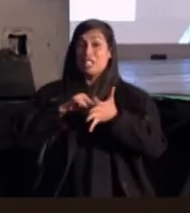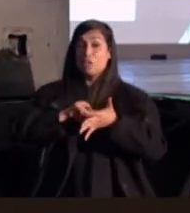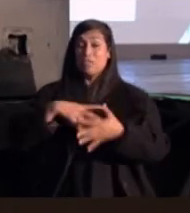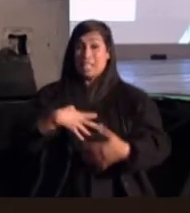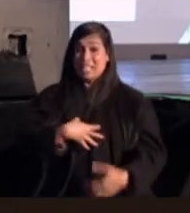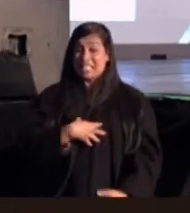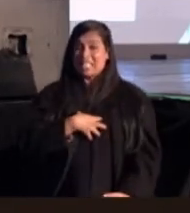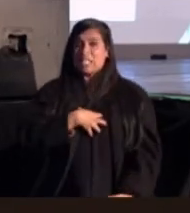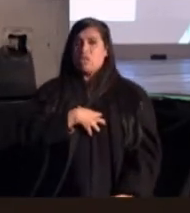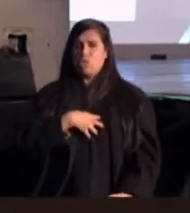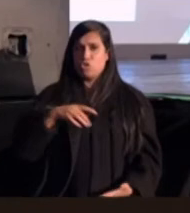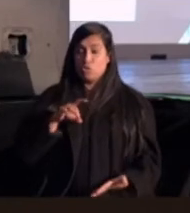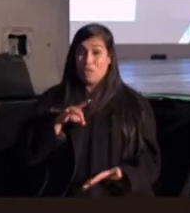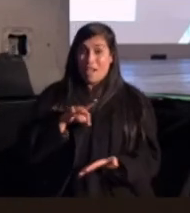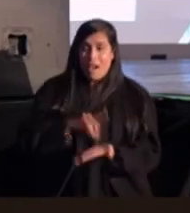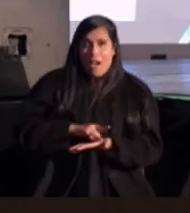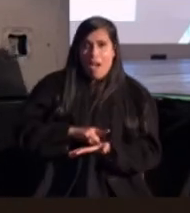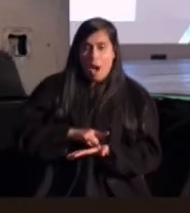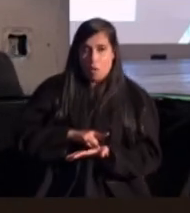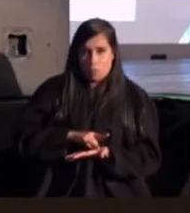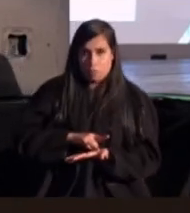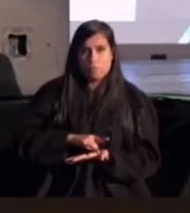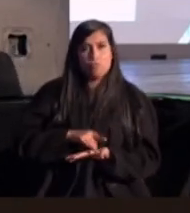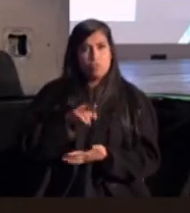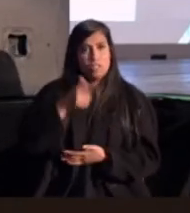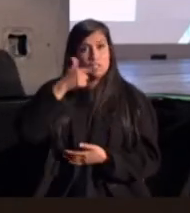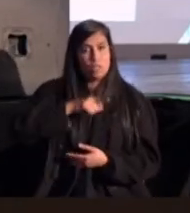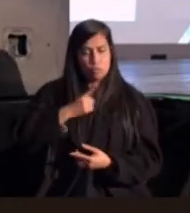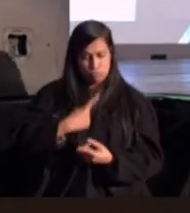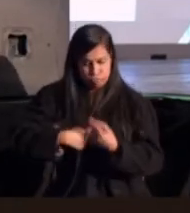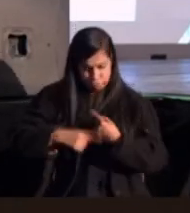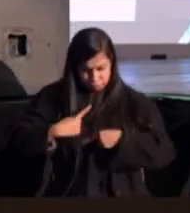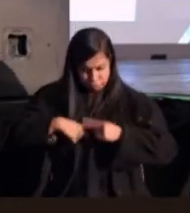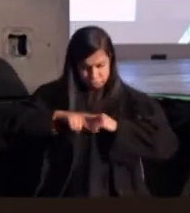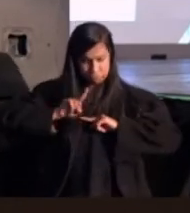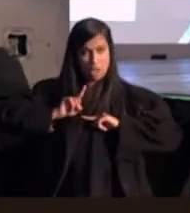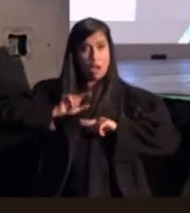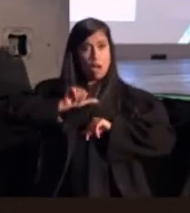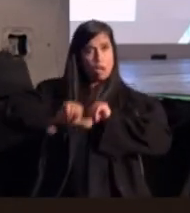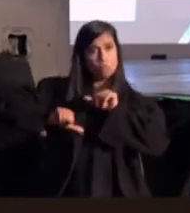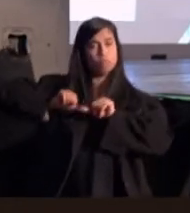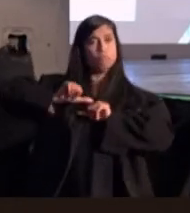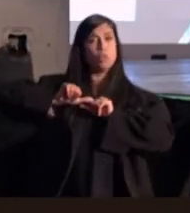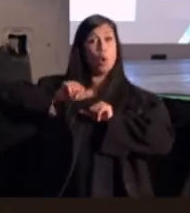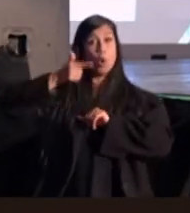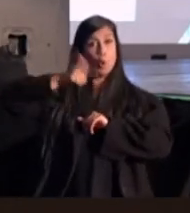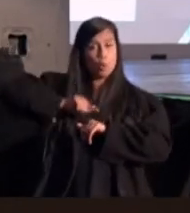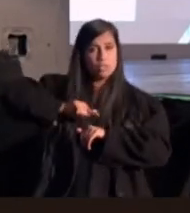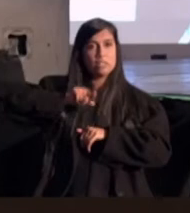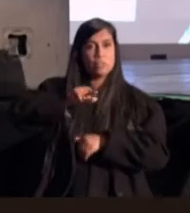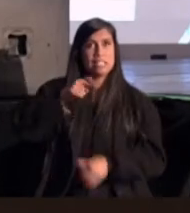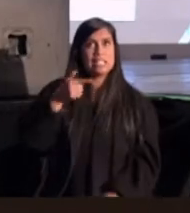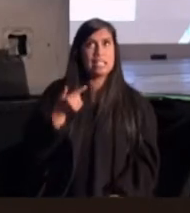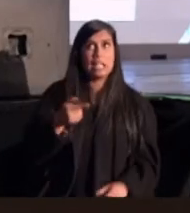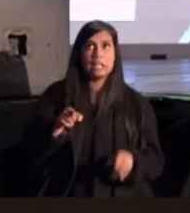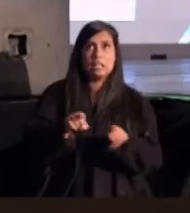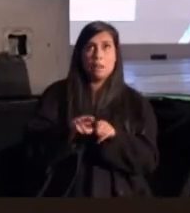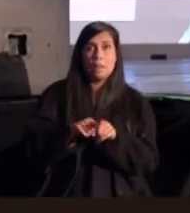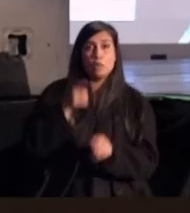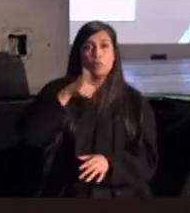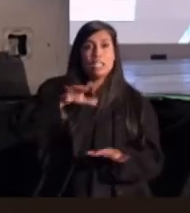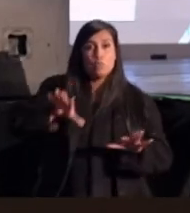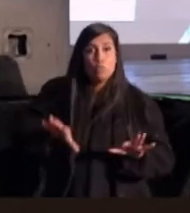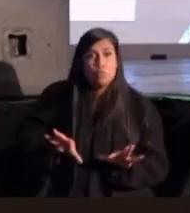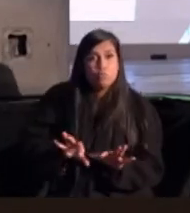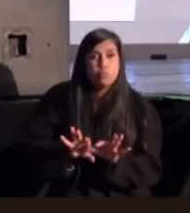de bem-estar, que é um afeto de restauração. É um afeto que implica a capacidade de conexão